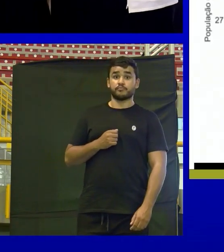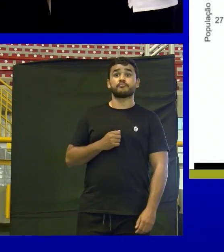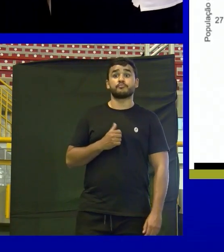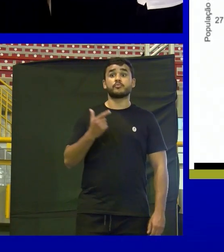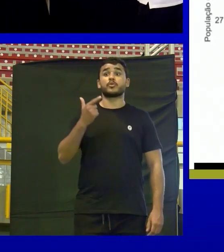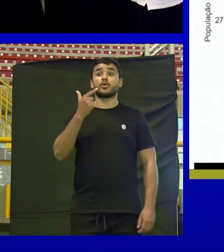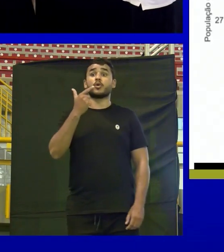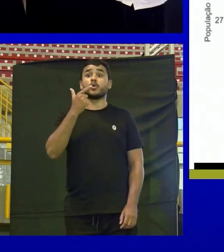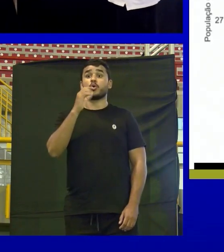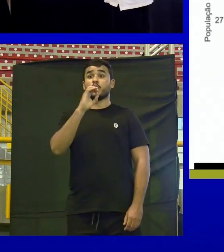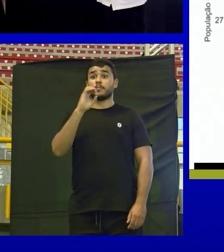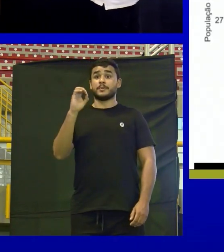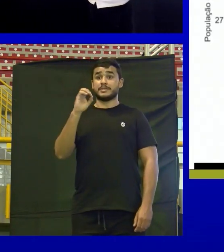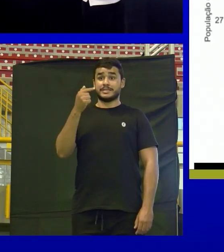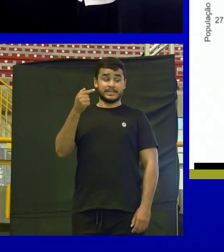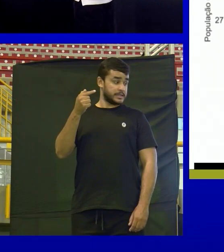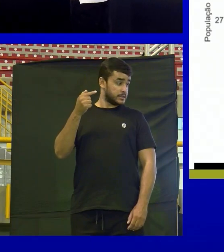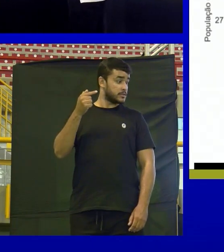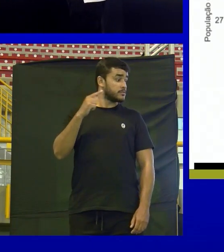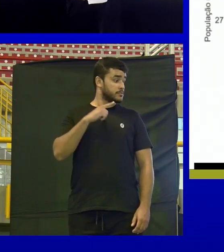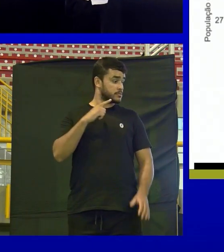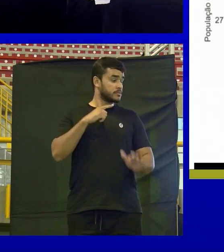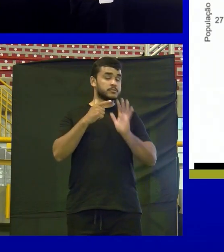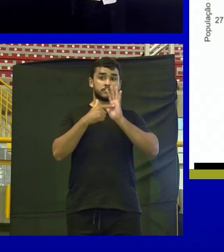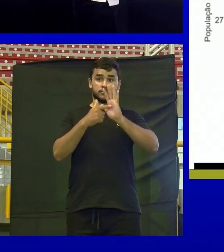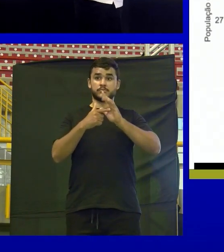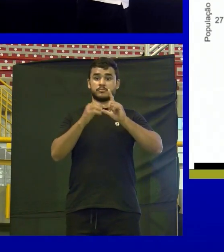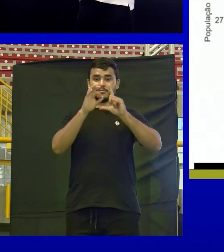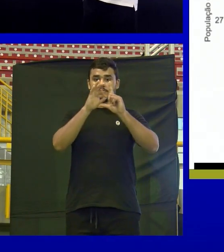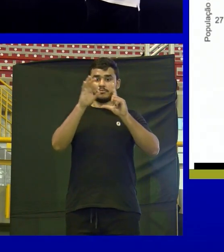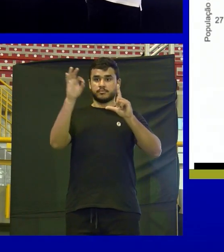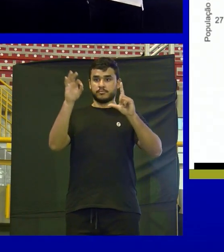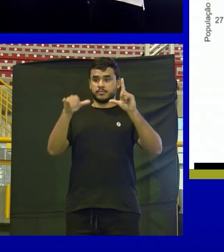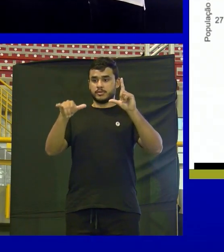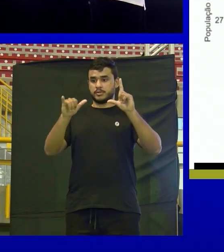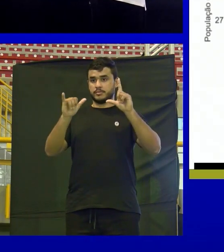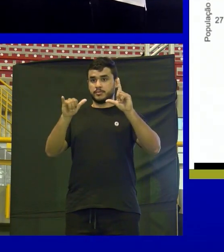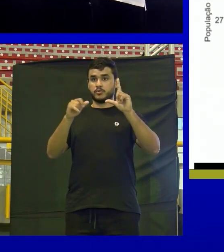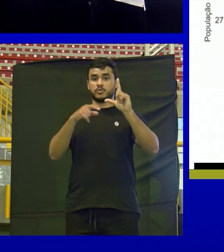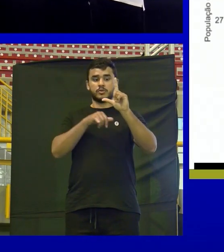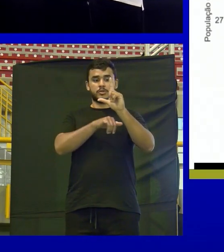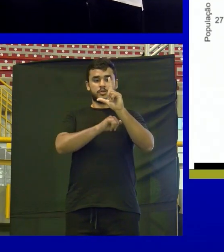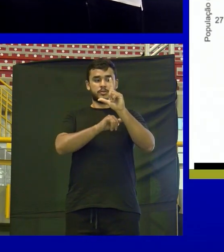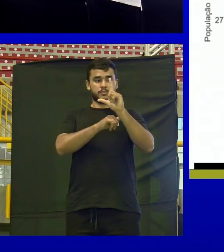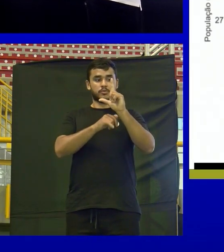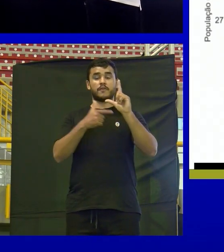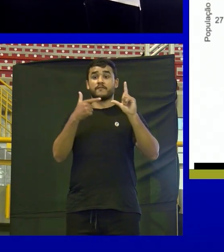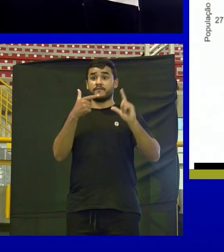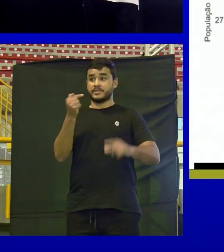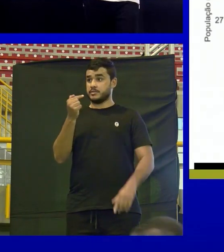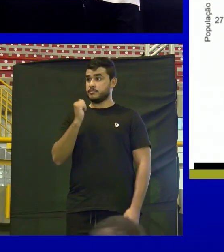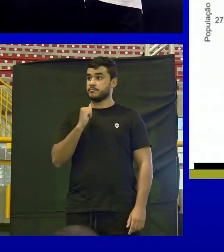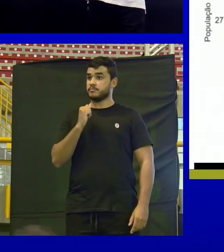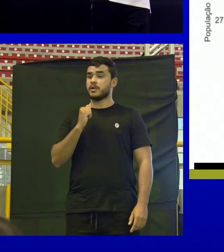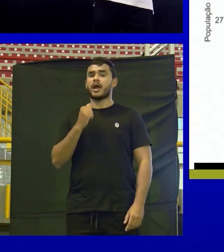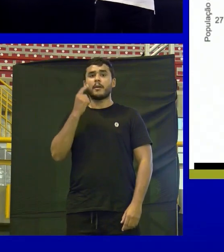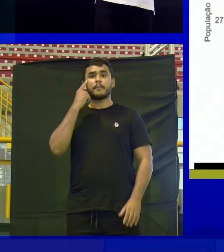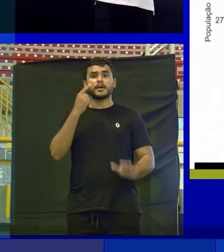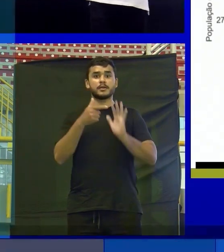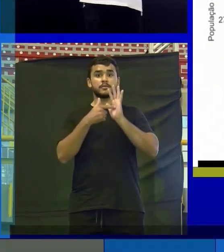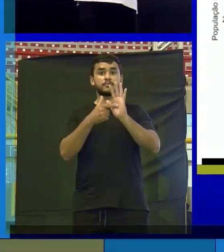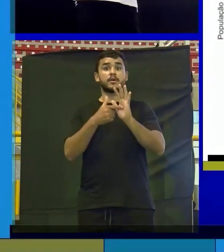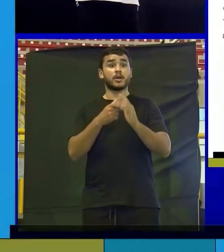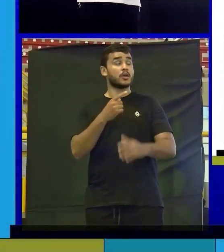2007 me foi dado o Y 27. Tudo bem. E outra coisa, eu não vou representar a figura, tá, pessoal?